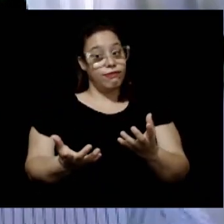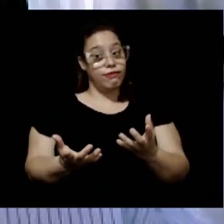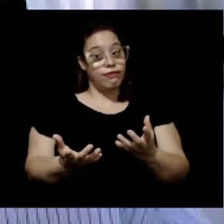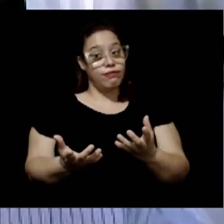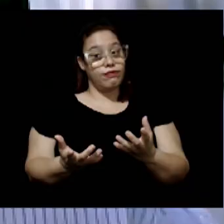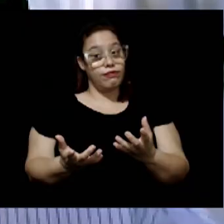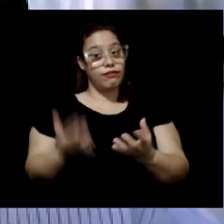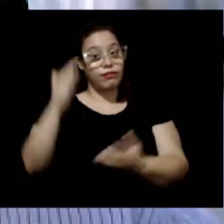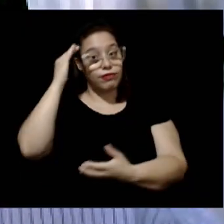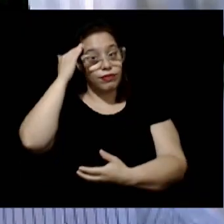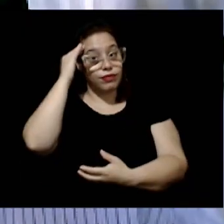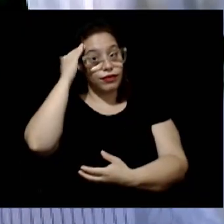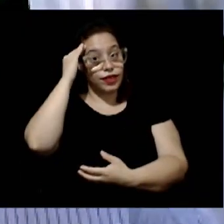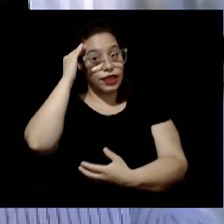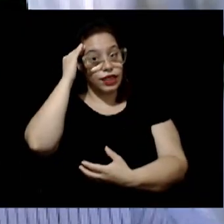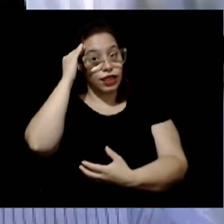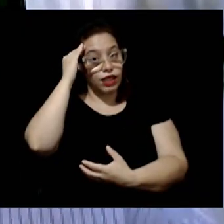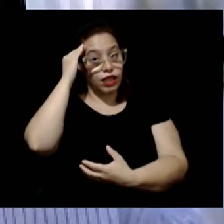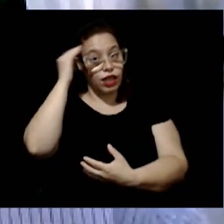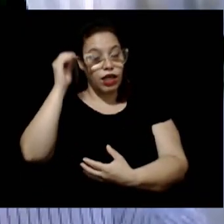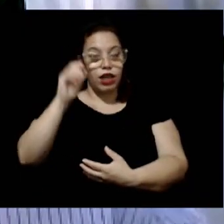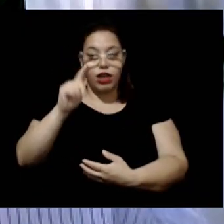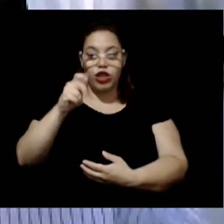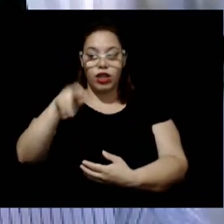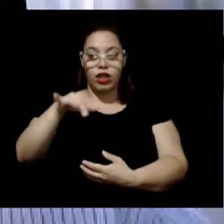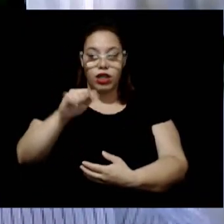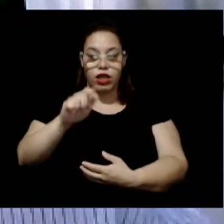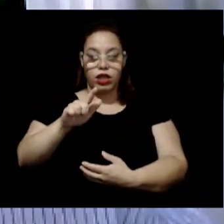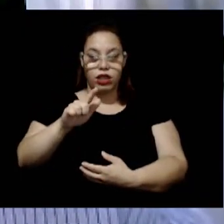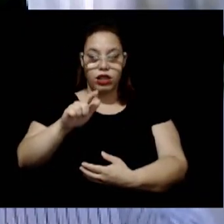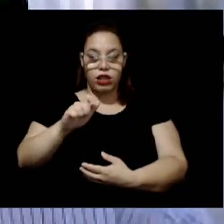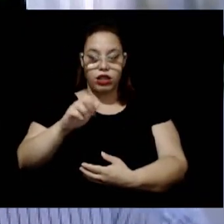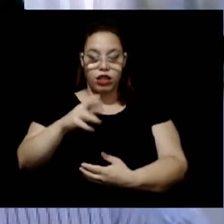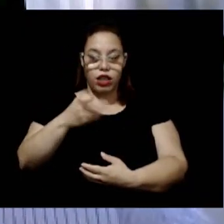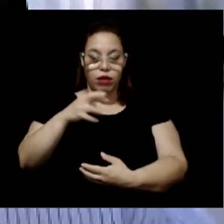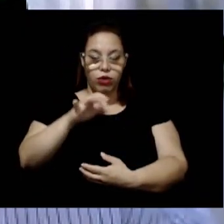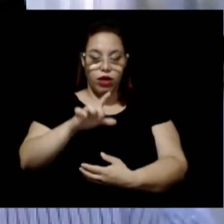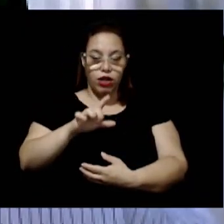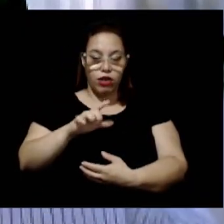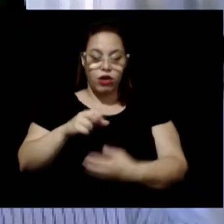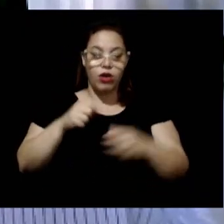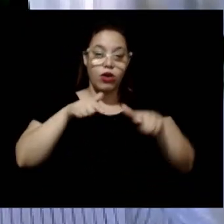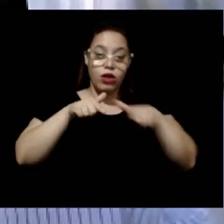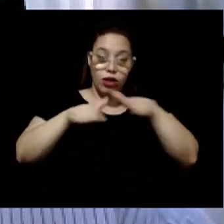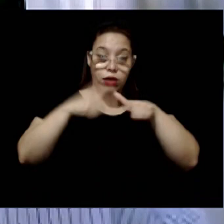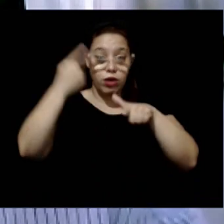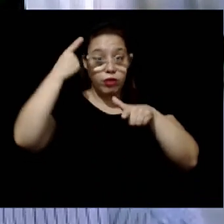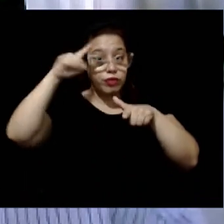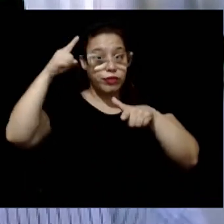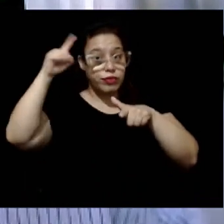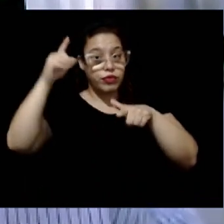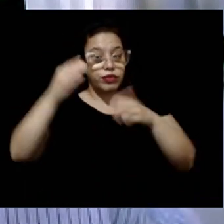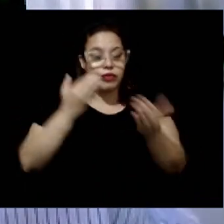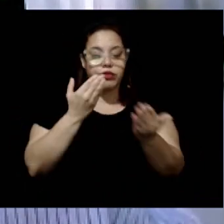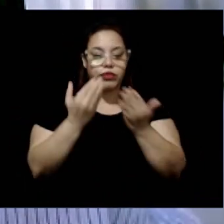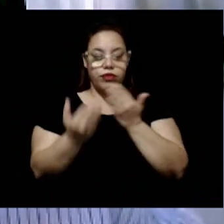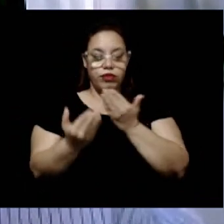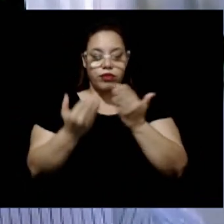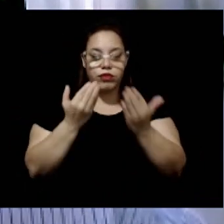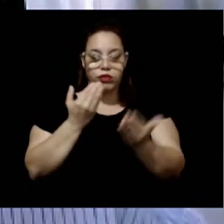colocam ginástica laboral no contexto do seu trabalho. E eu faço sempre uma comparação com